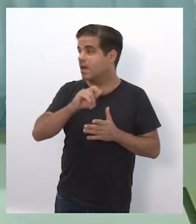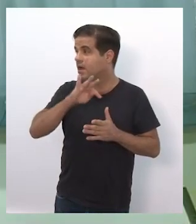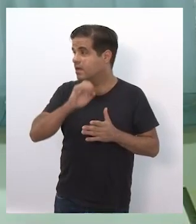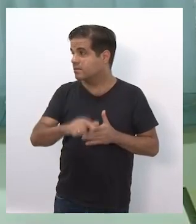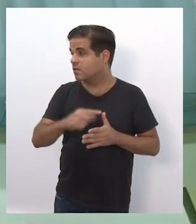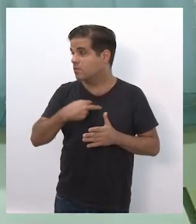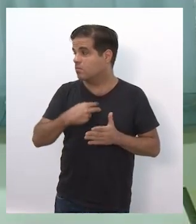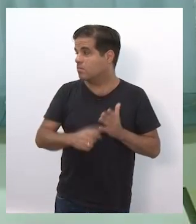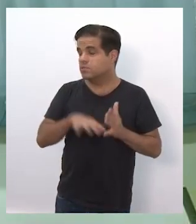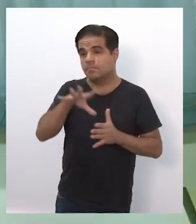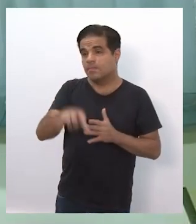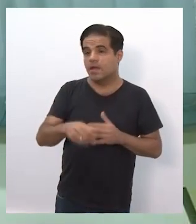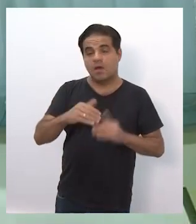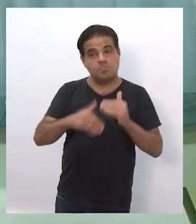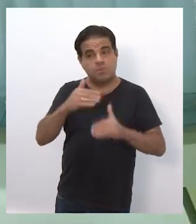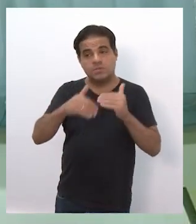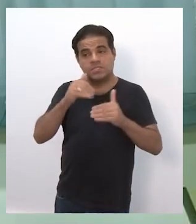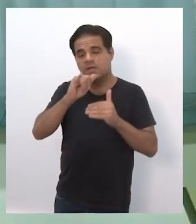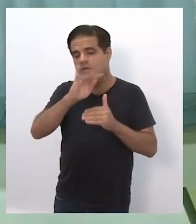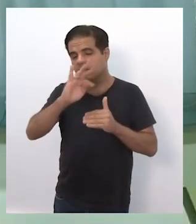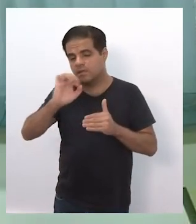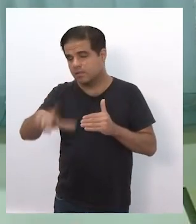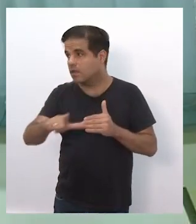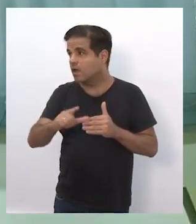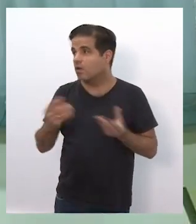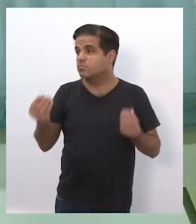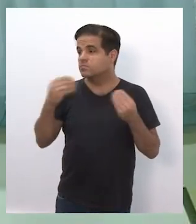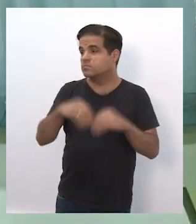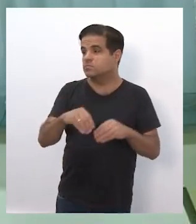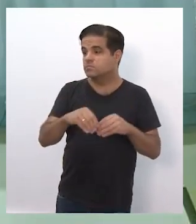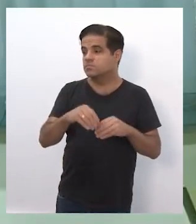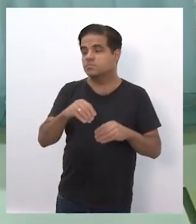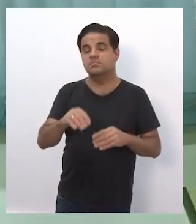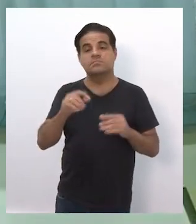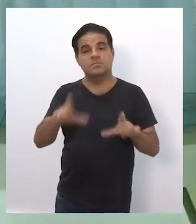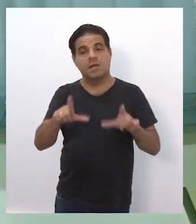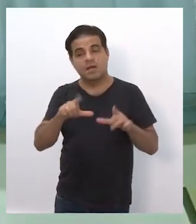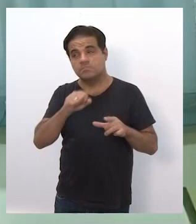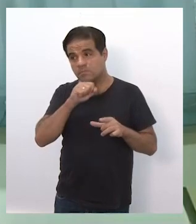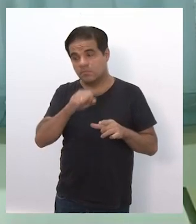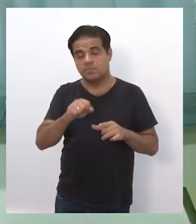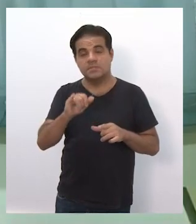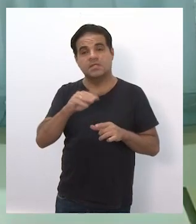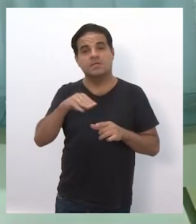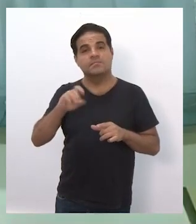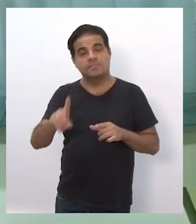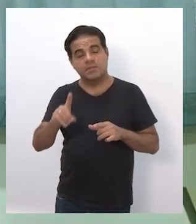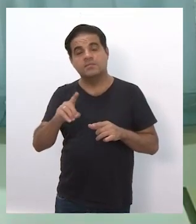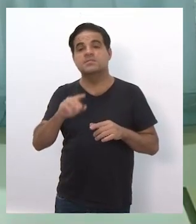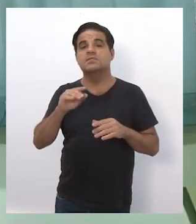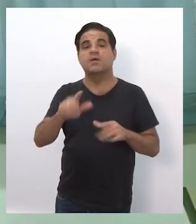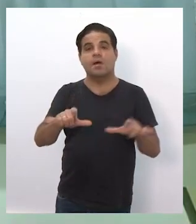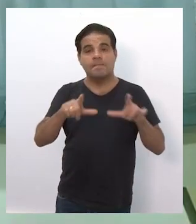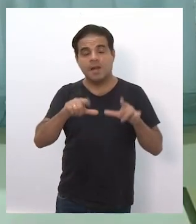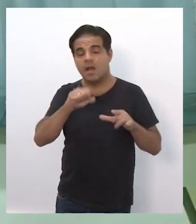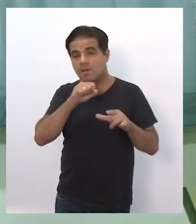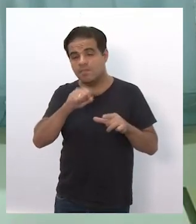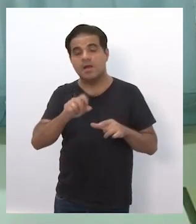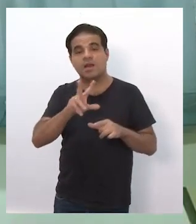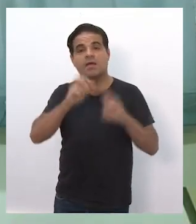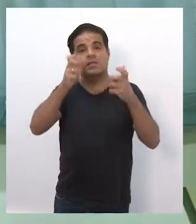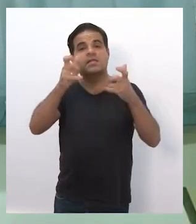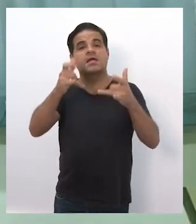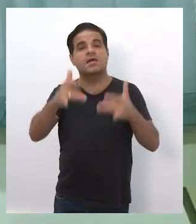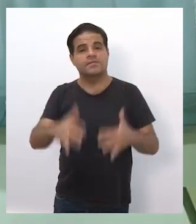posso pegar um processador da Intel e colocar na placa-mãe da AMD. tá? Então, a placa-mãe ela vai